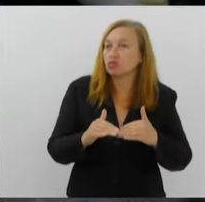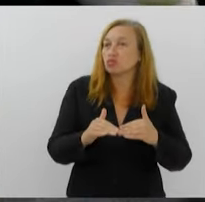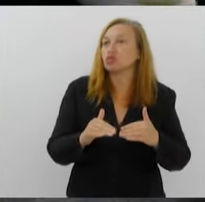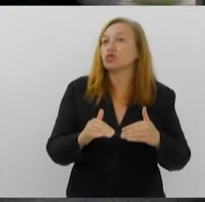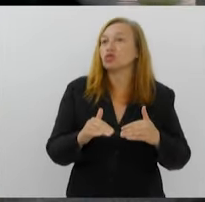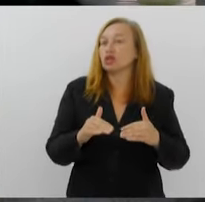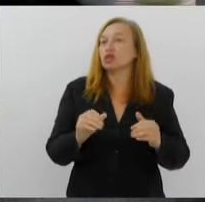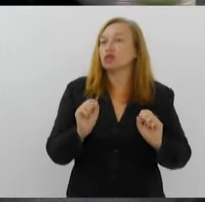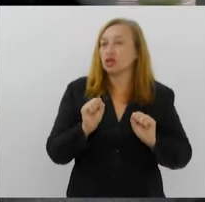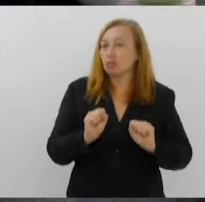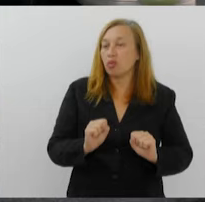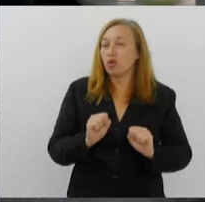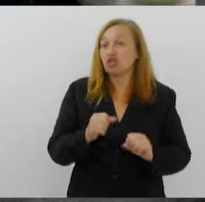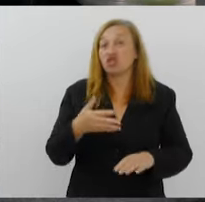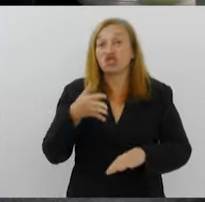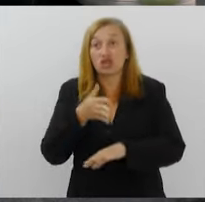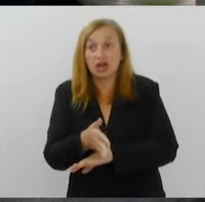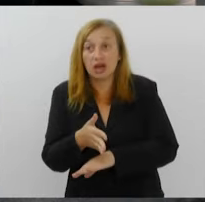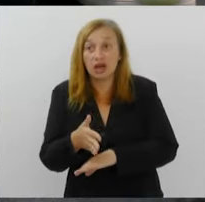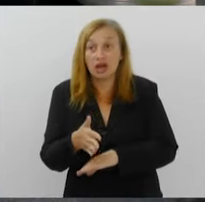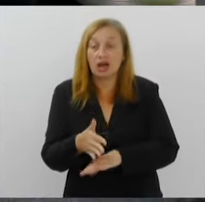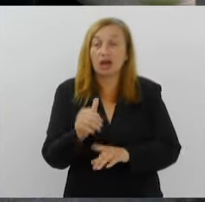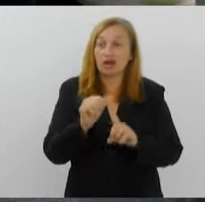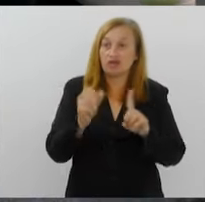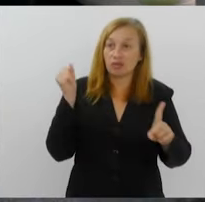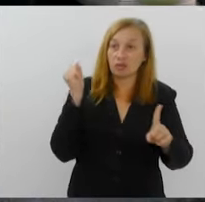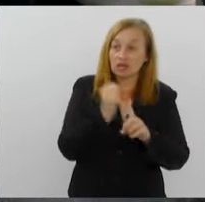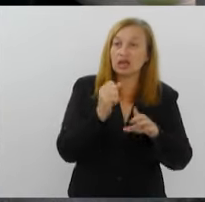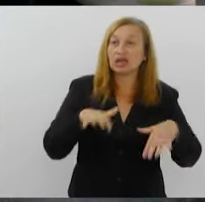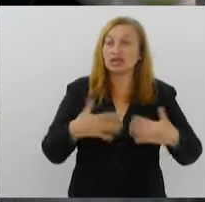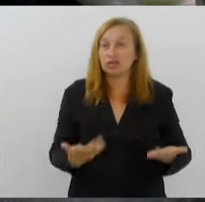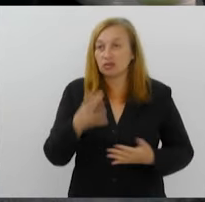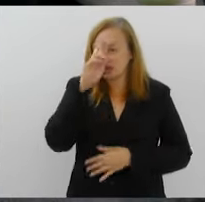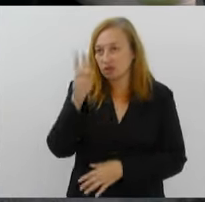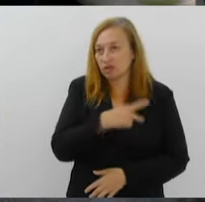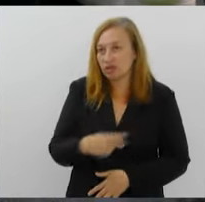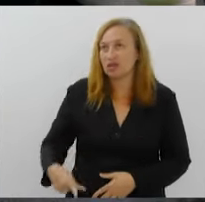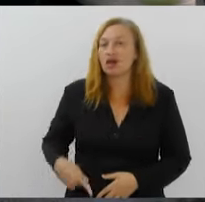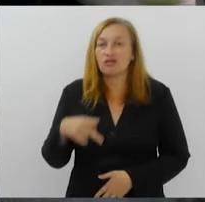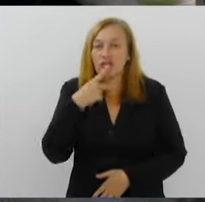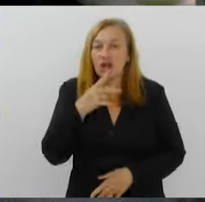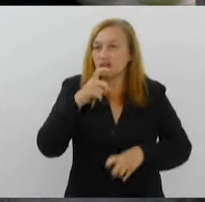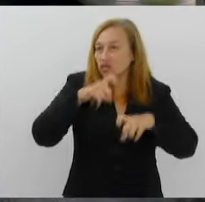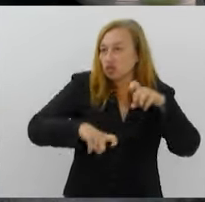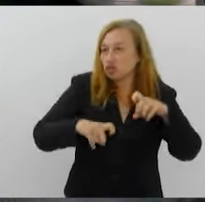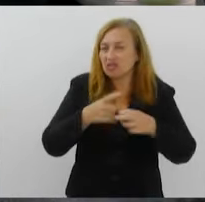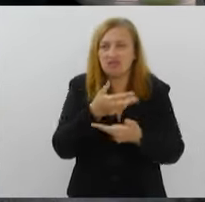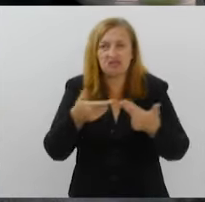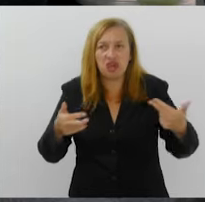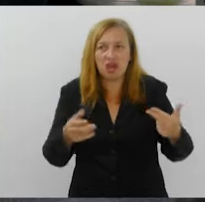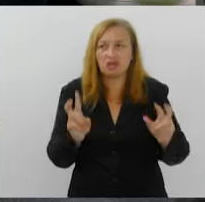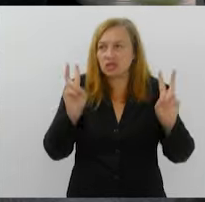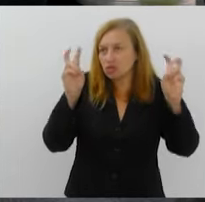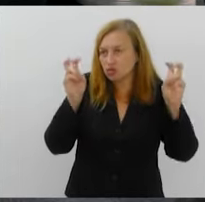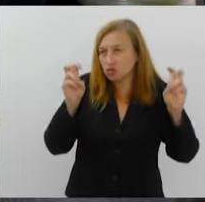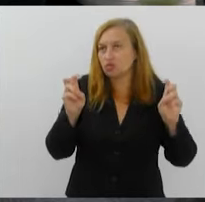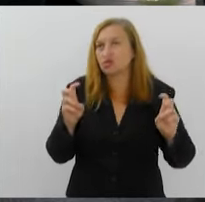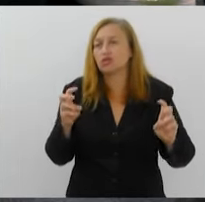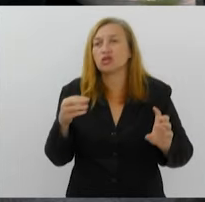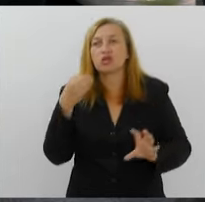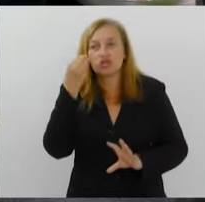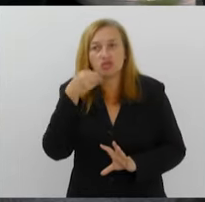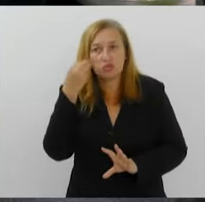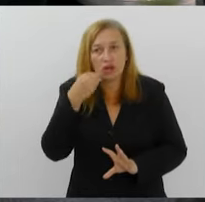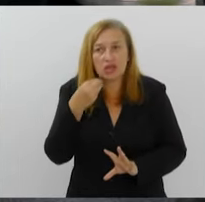em um feminicídio. E aí, senhora presidenta, como eu falei do estupro e de tantos casos absurdos que a gente viveu e vive